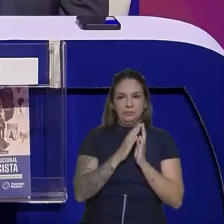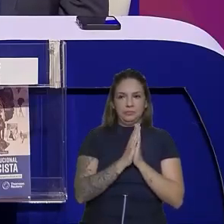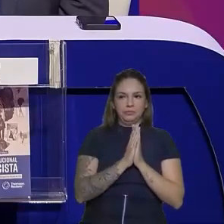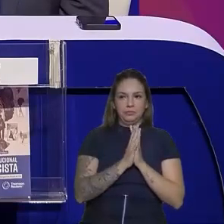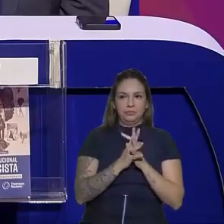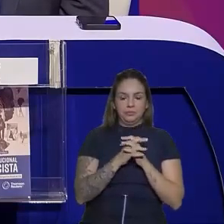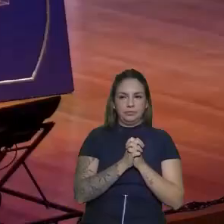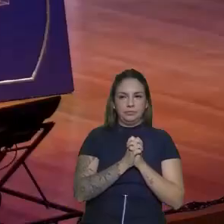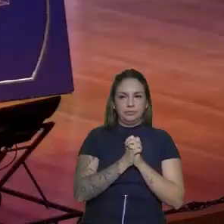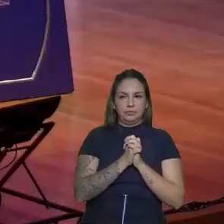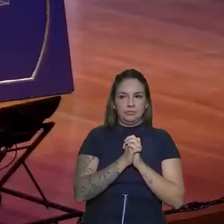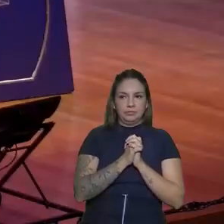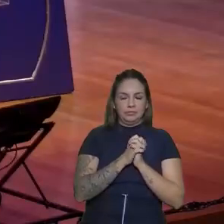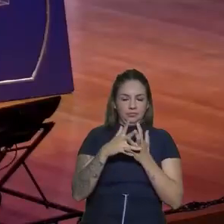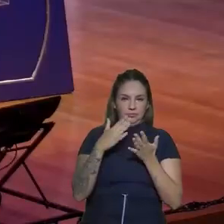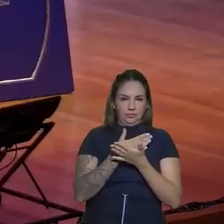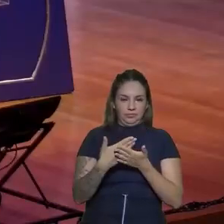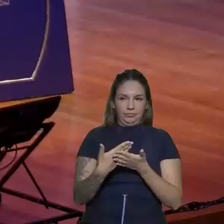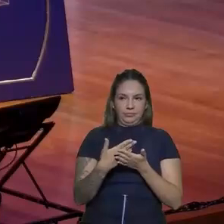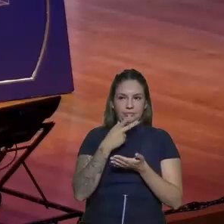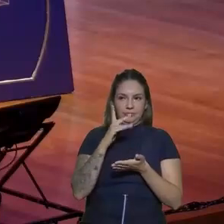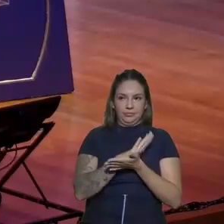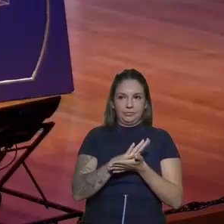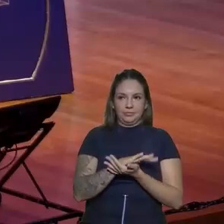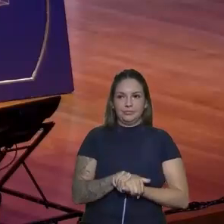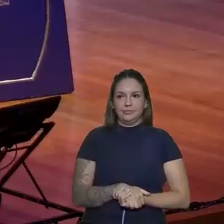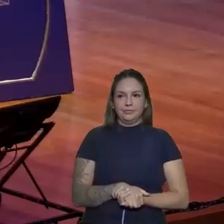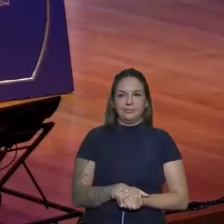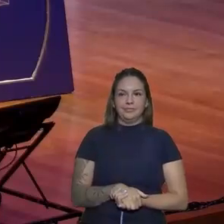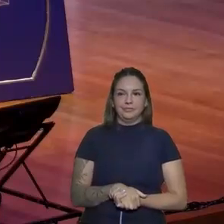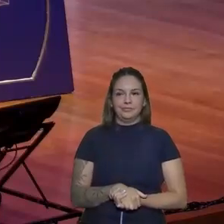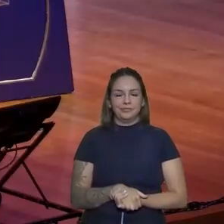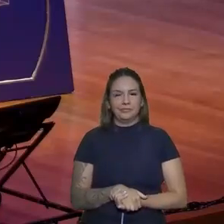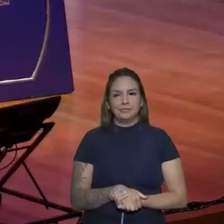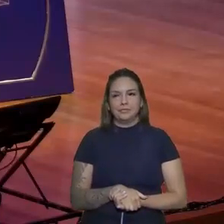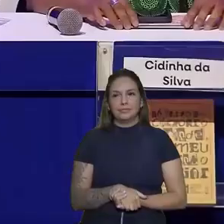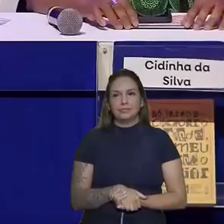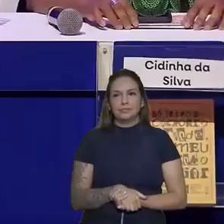Enfim, a palavra de vocês, vamos começar pela Kalila, eu juro não falar mais nada.